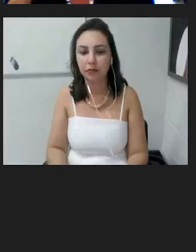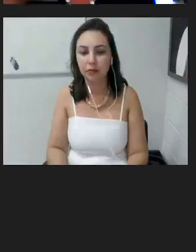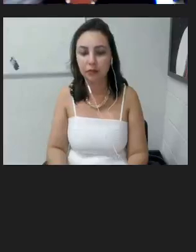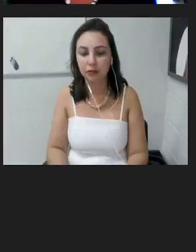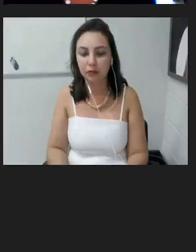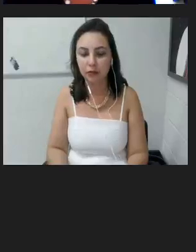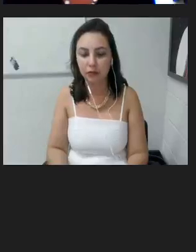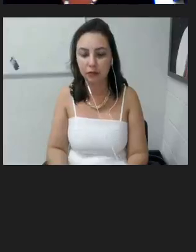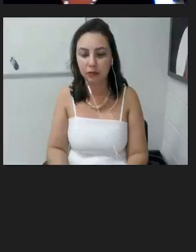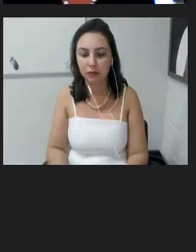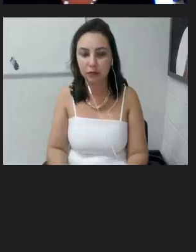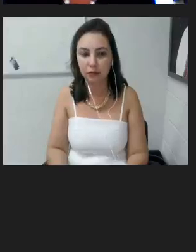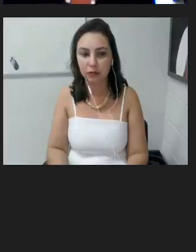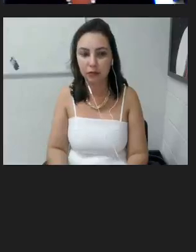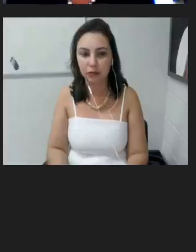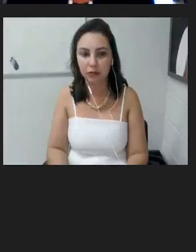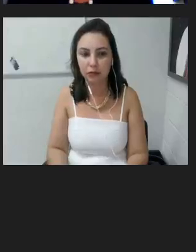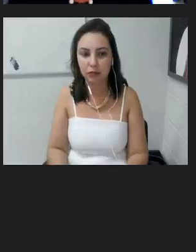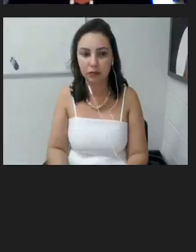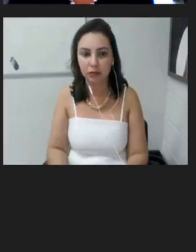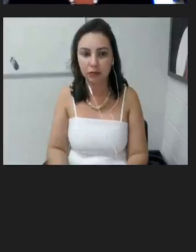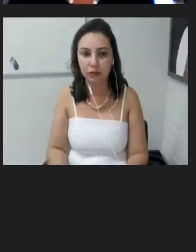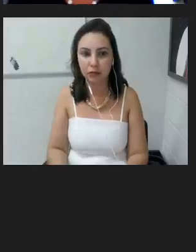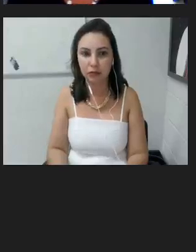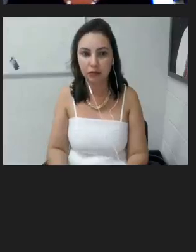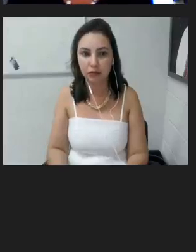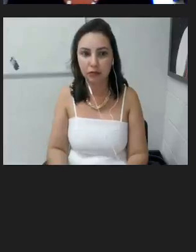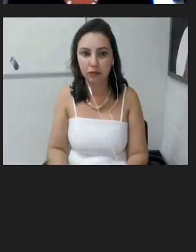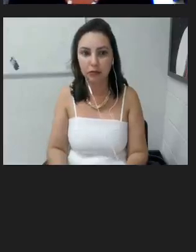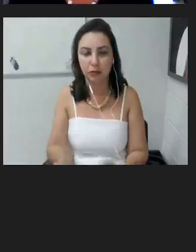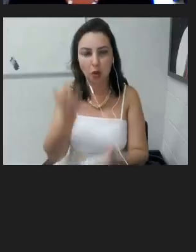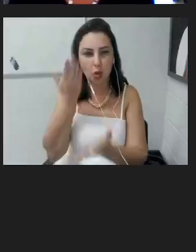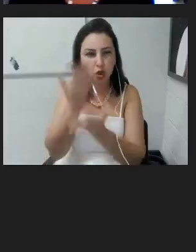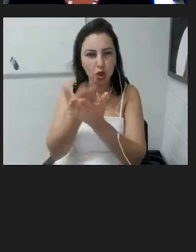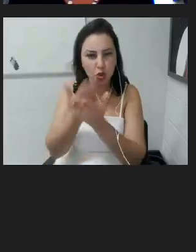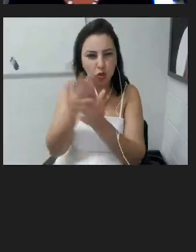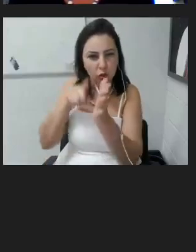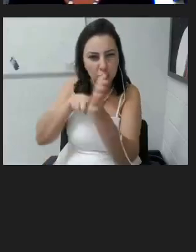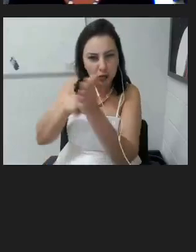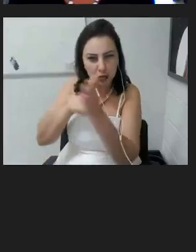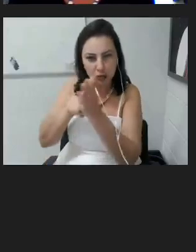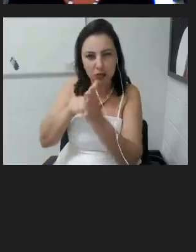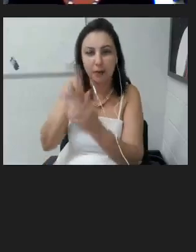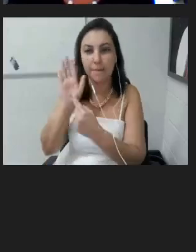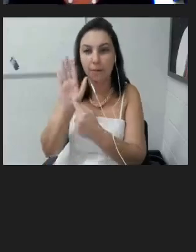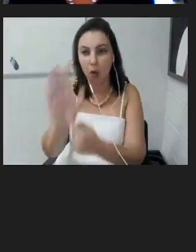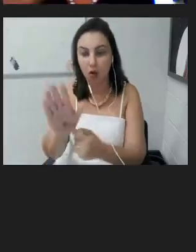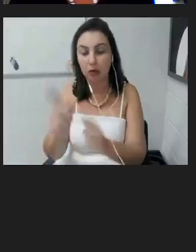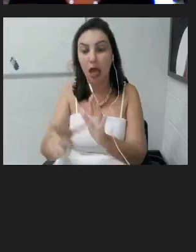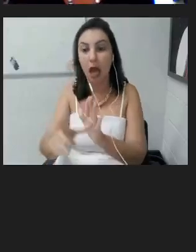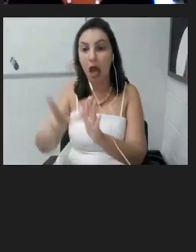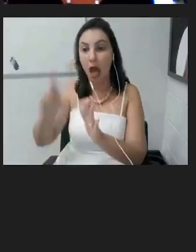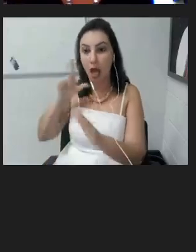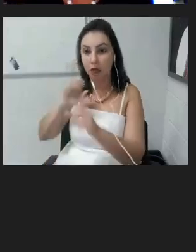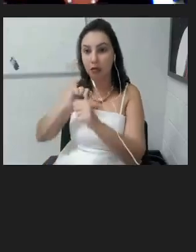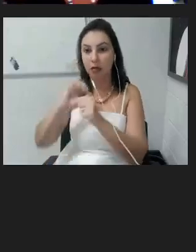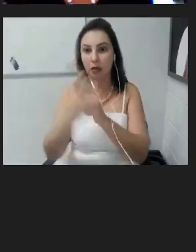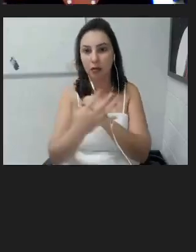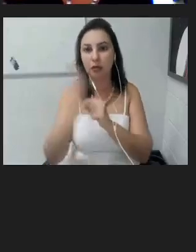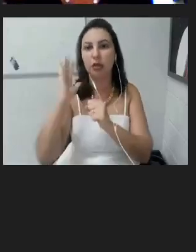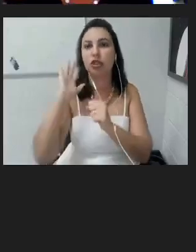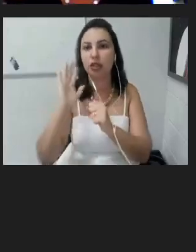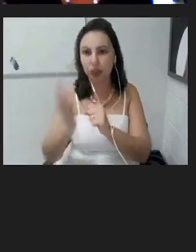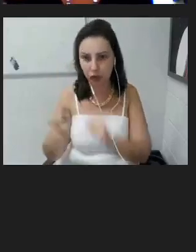Tem um colega que está colocando aqui que, pelo que os estudos mostram, antes da pandemia, isso também já acontecia.